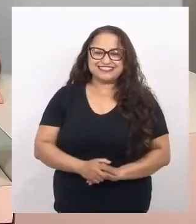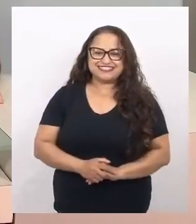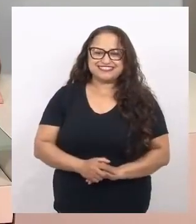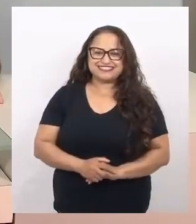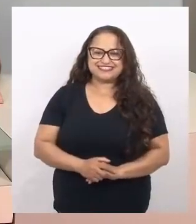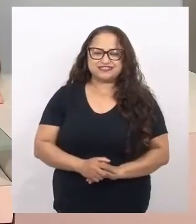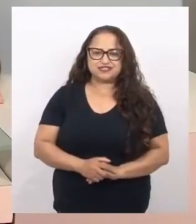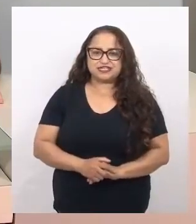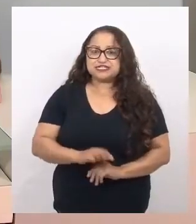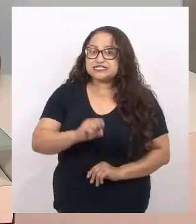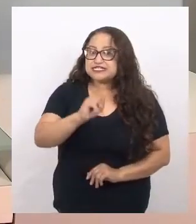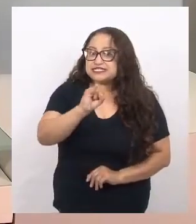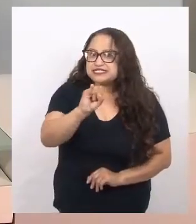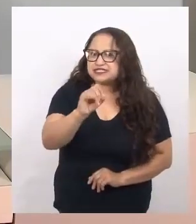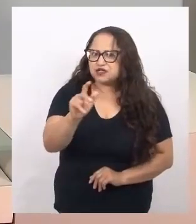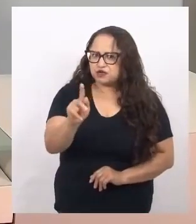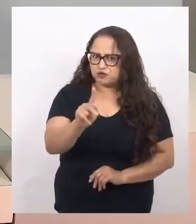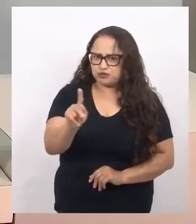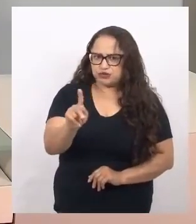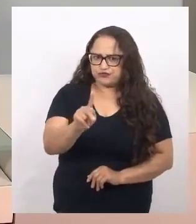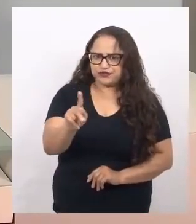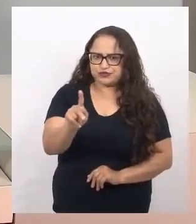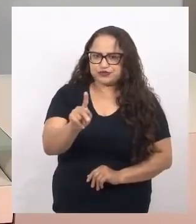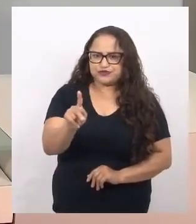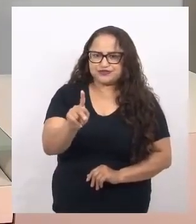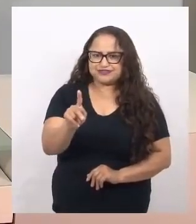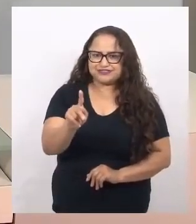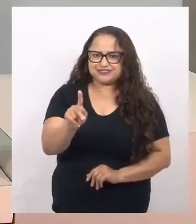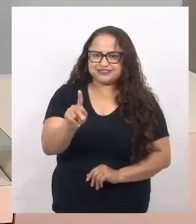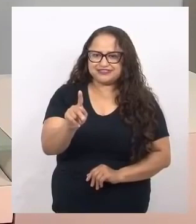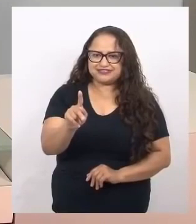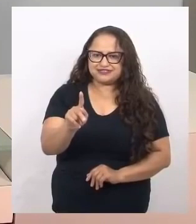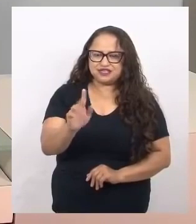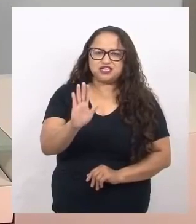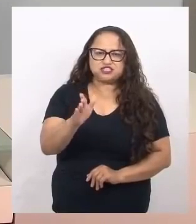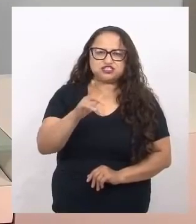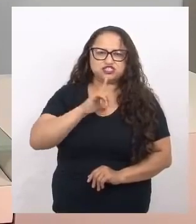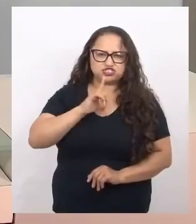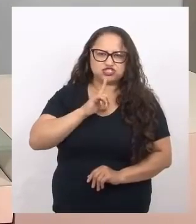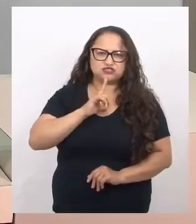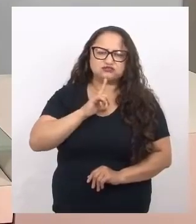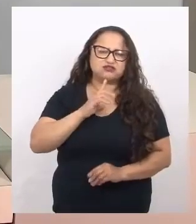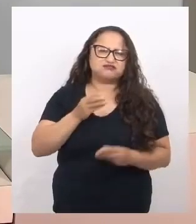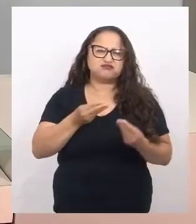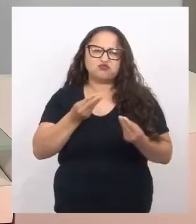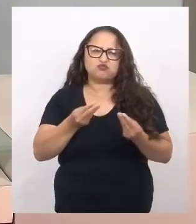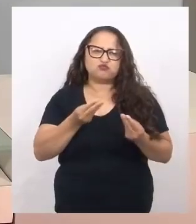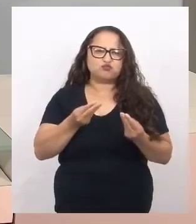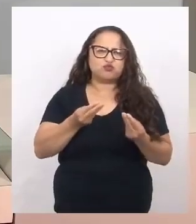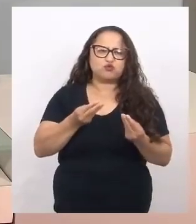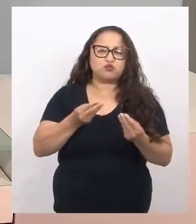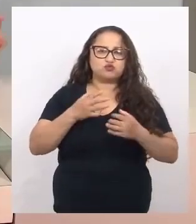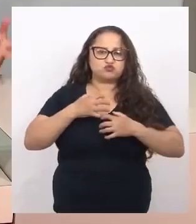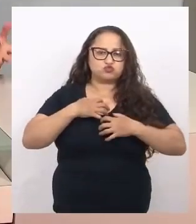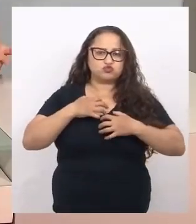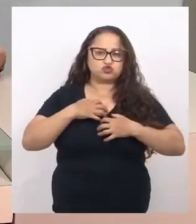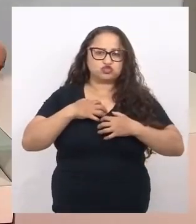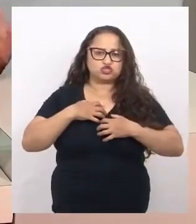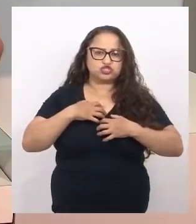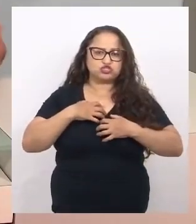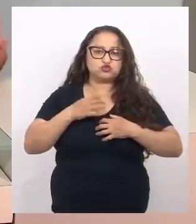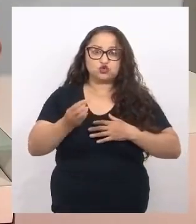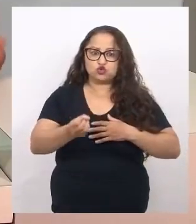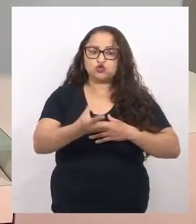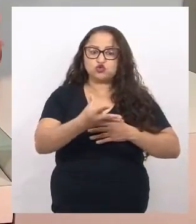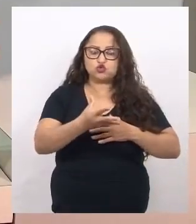Quando um professor traz uma posição muito refratária aos componentes do novo ensino